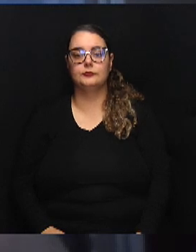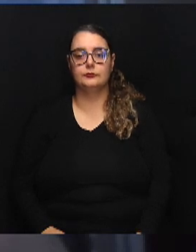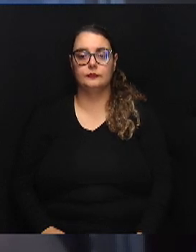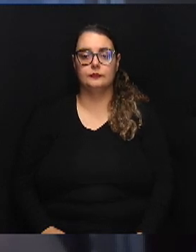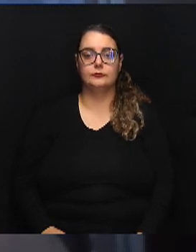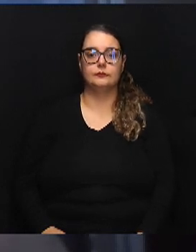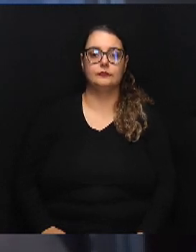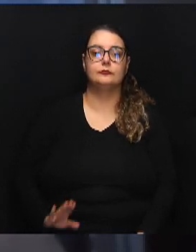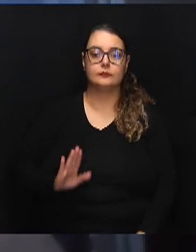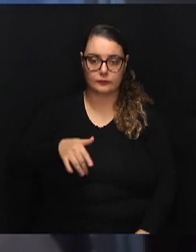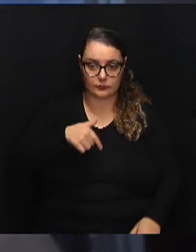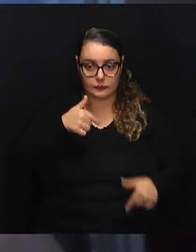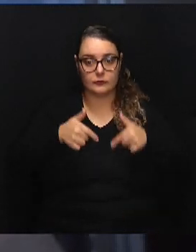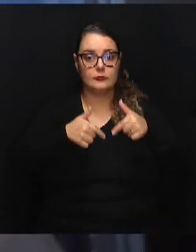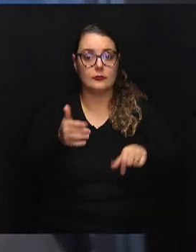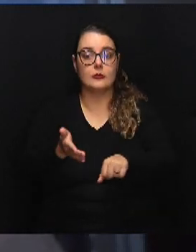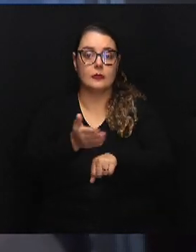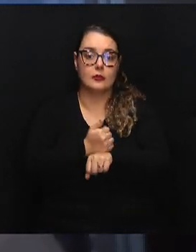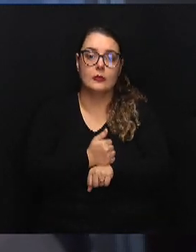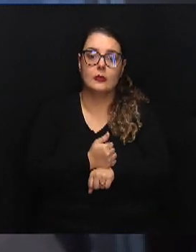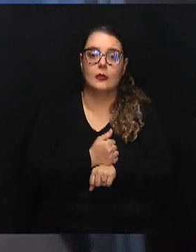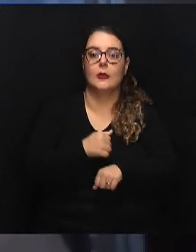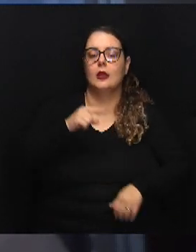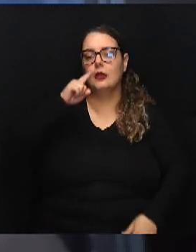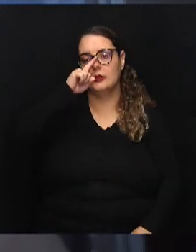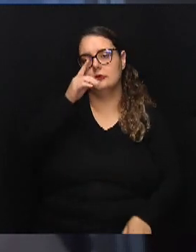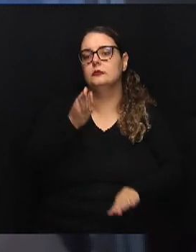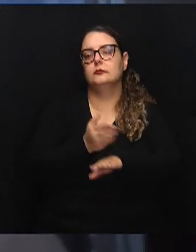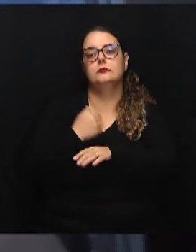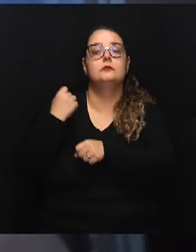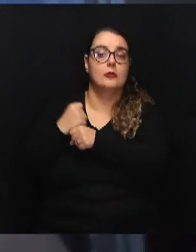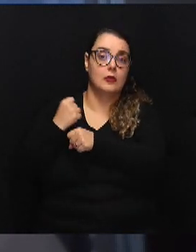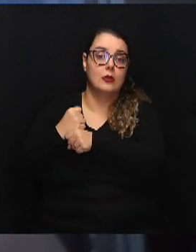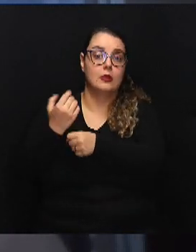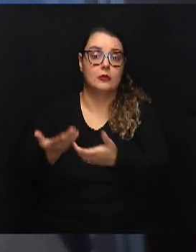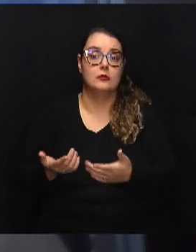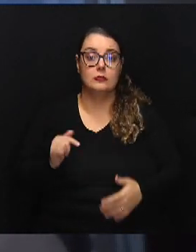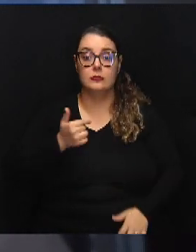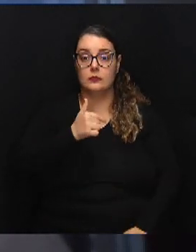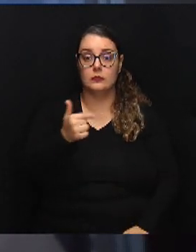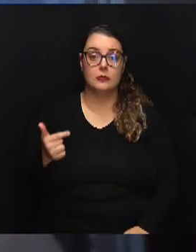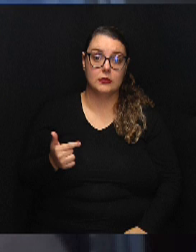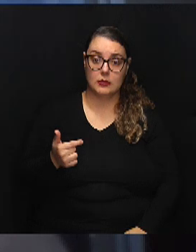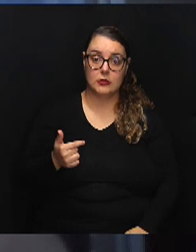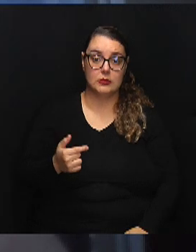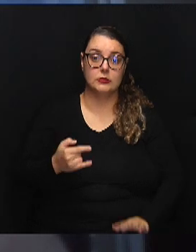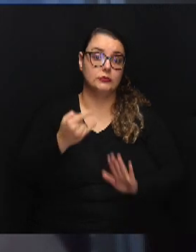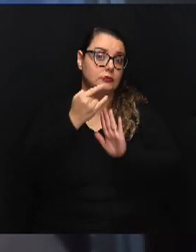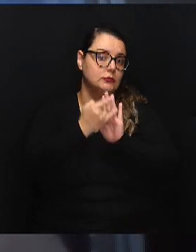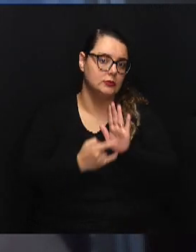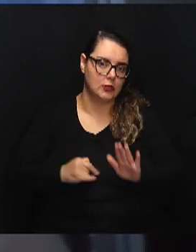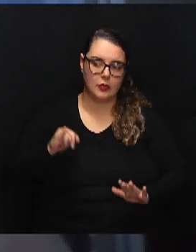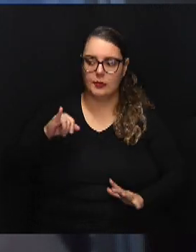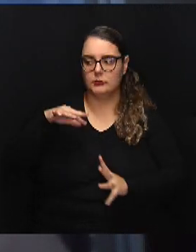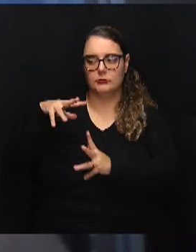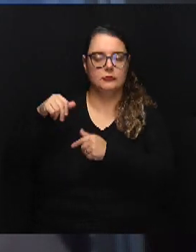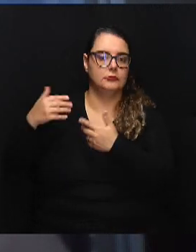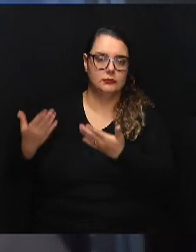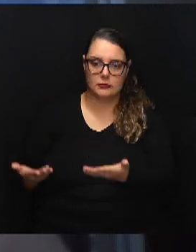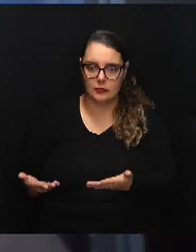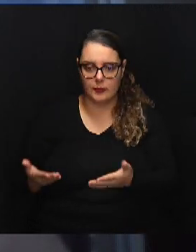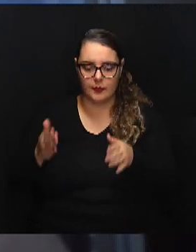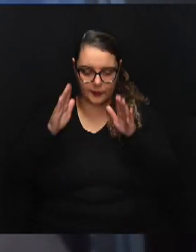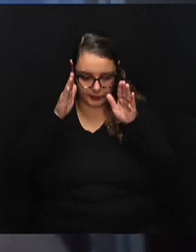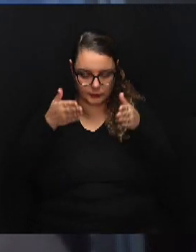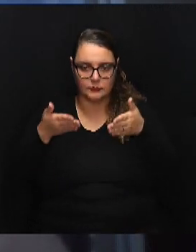A gente já trabalhava esse fator de risco há alguns anos, mas a gente não tinha um documento internacional